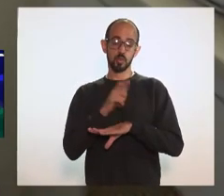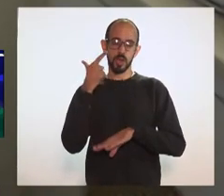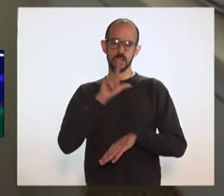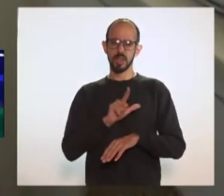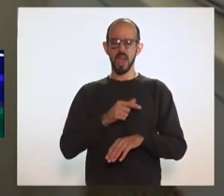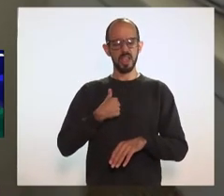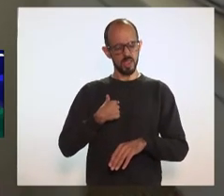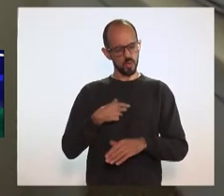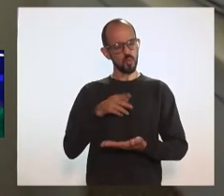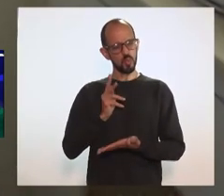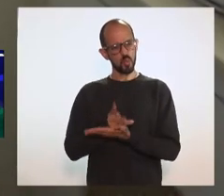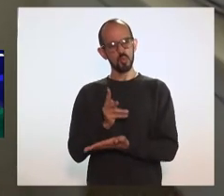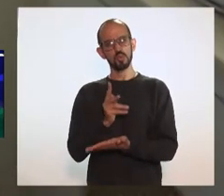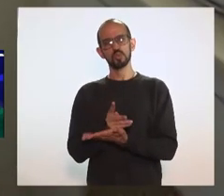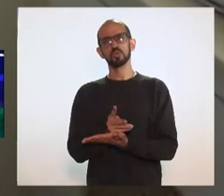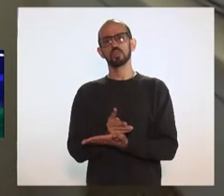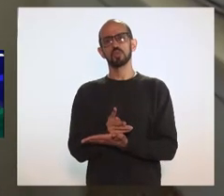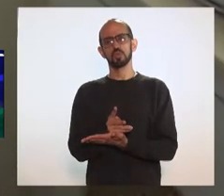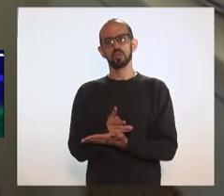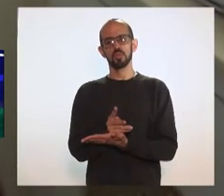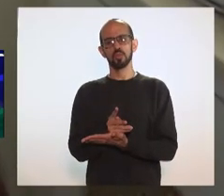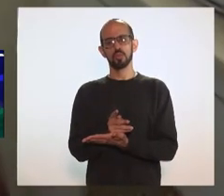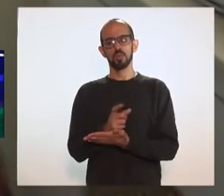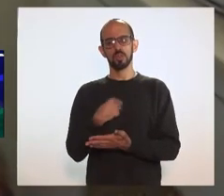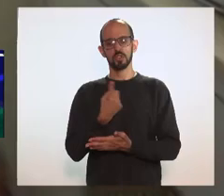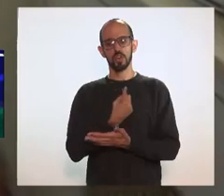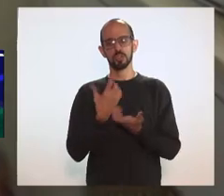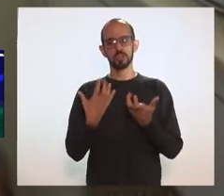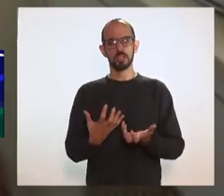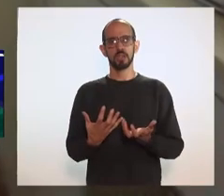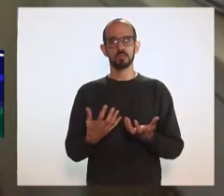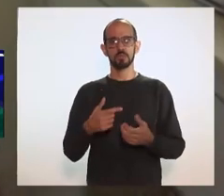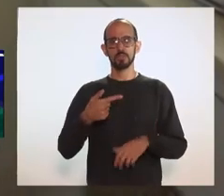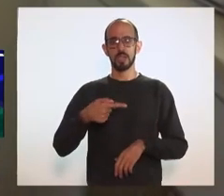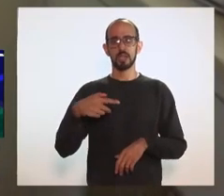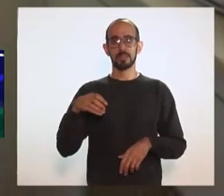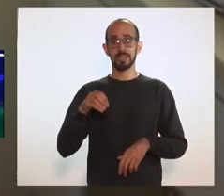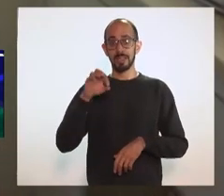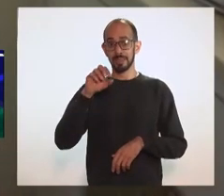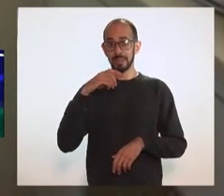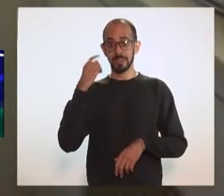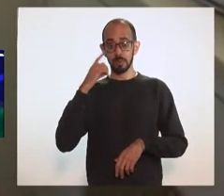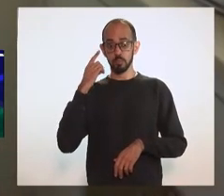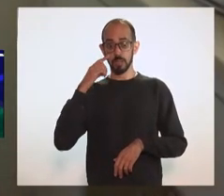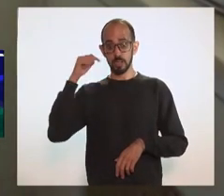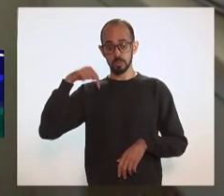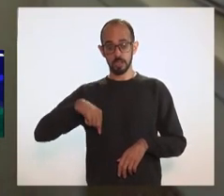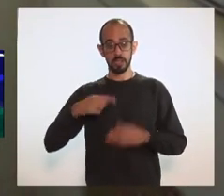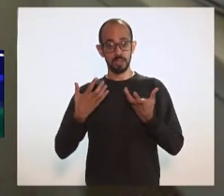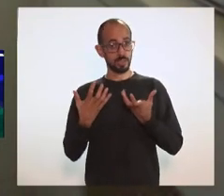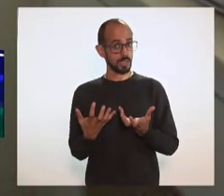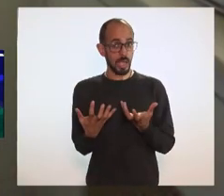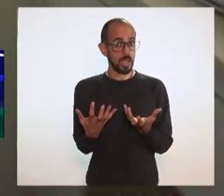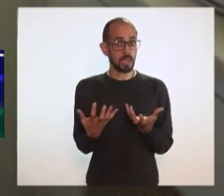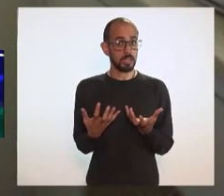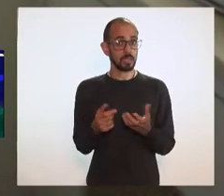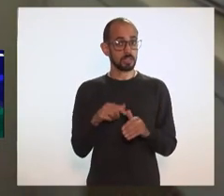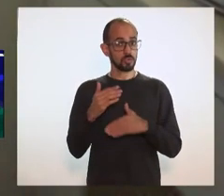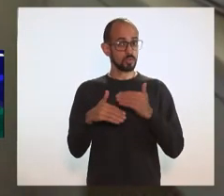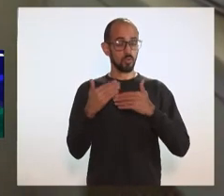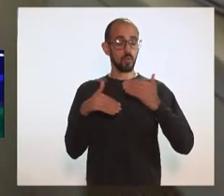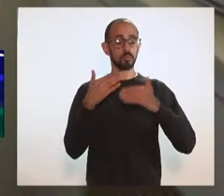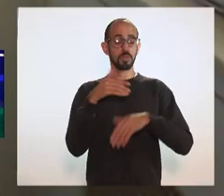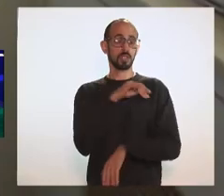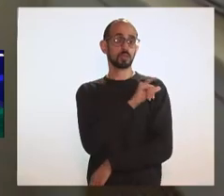meu Estado, porque é o que nós queremos. Os 70 deputados aqui querem é o desenvolvimento do